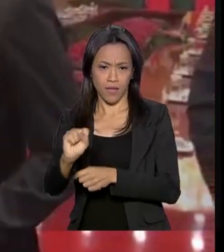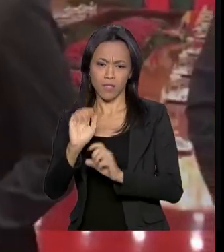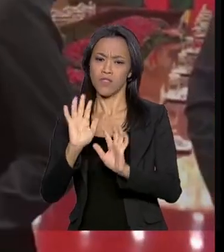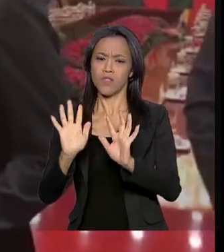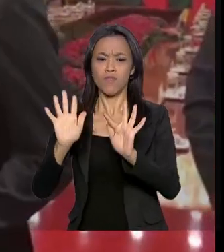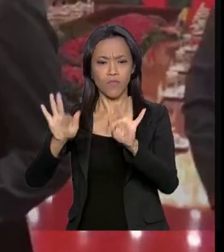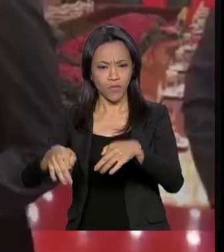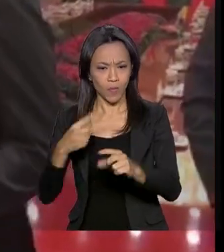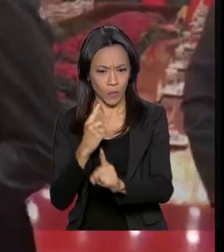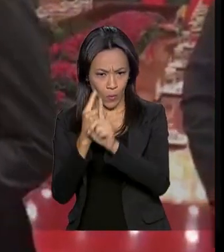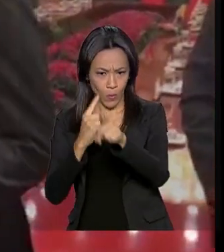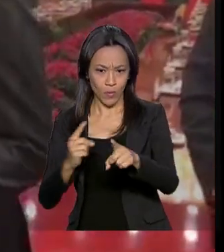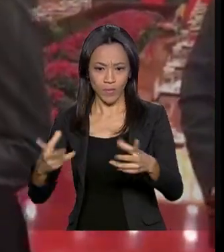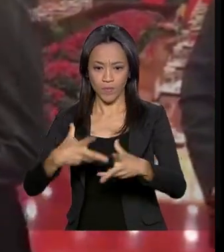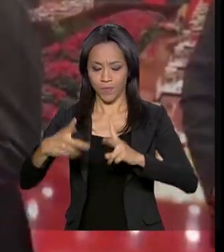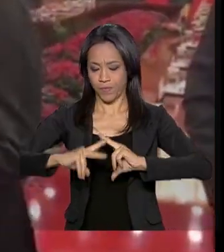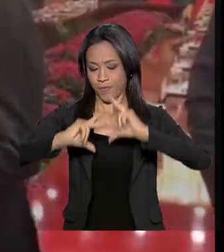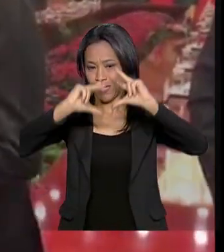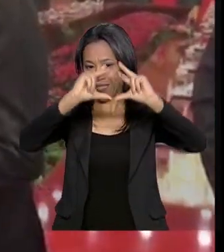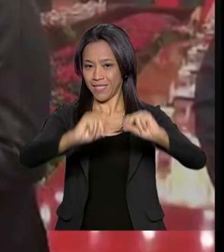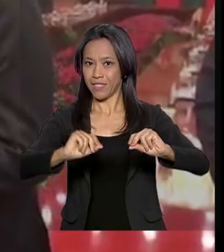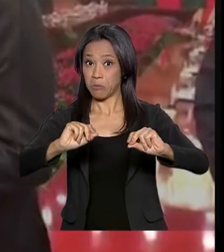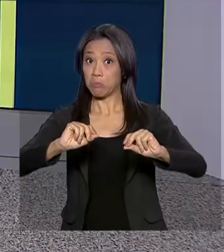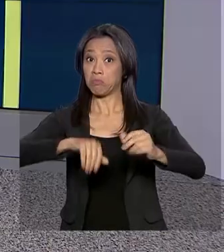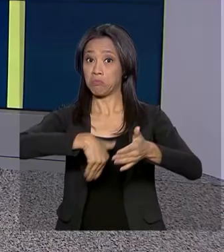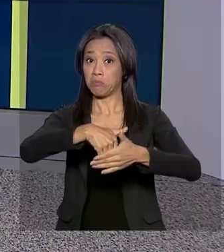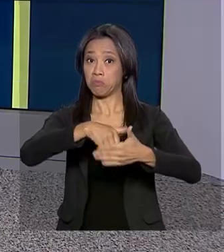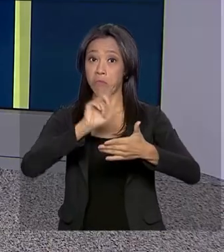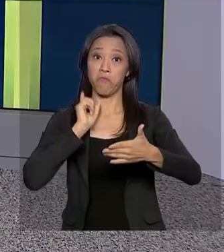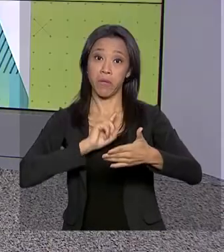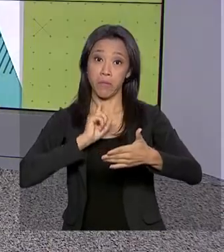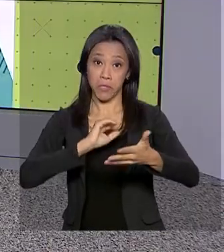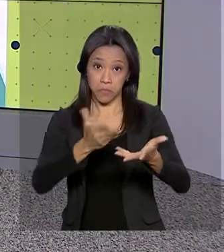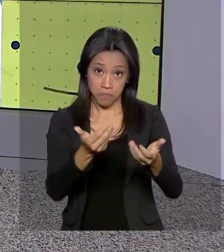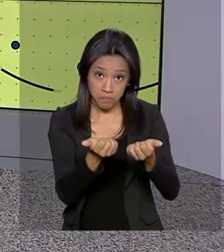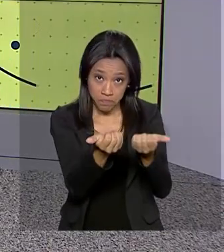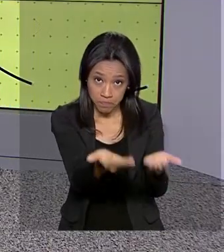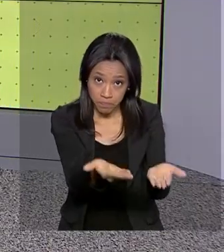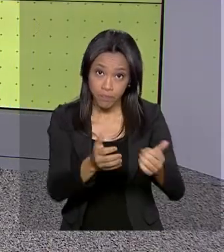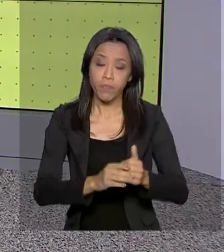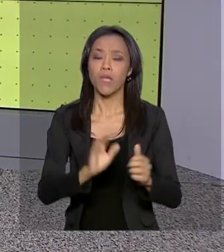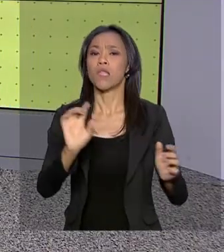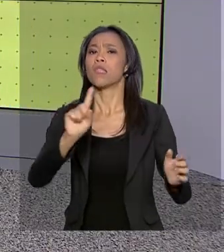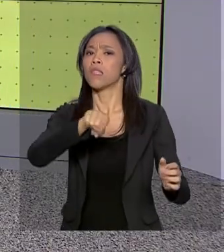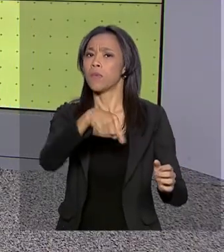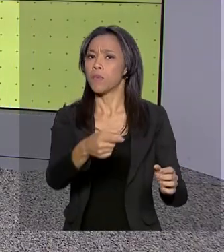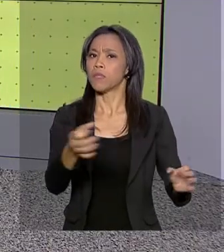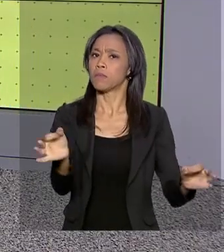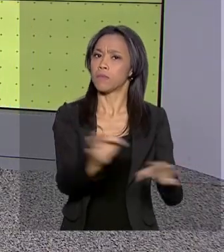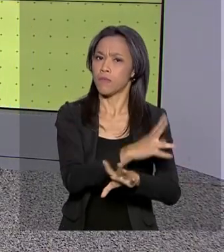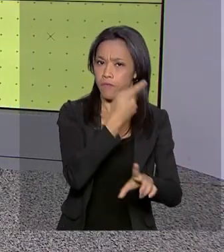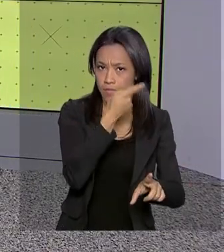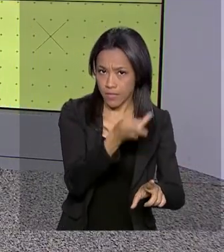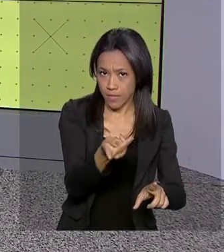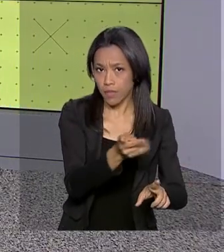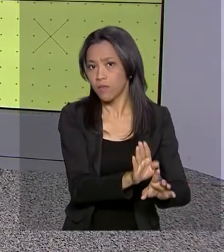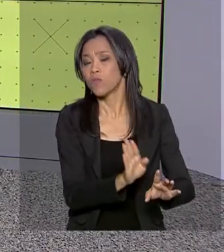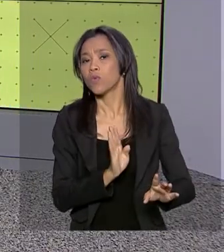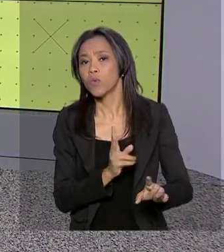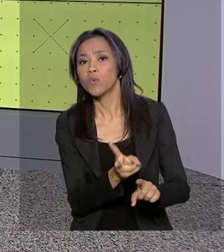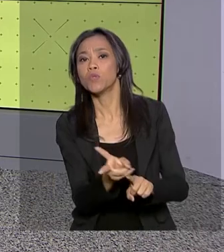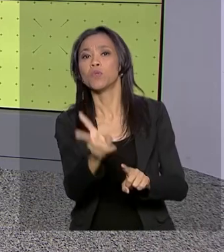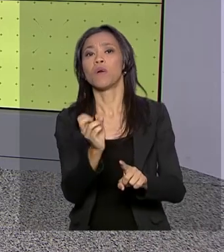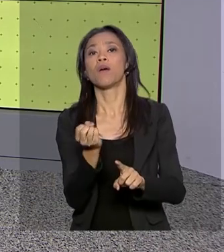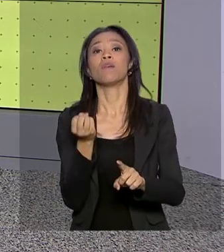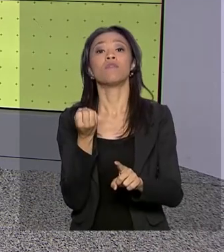o presidente chinês com um agasalho do Flamengo. Depois dessa etapa da viagem à Ásia, o presidente Jair Bolsonaro segue para o